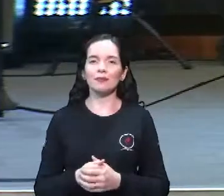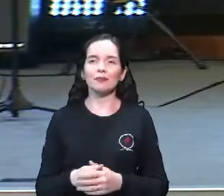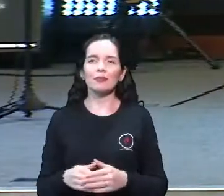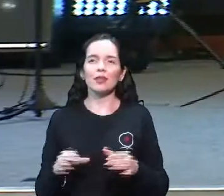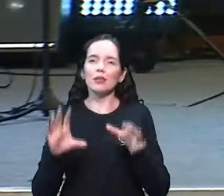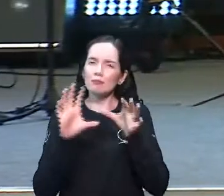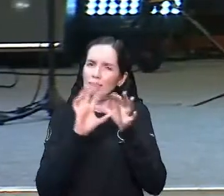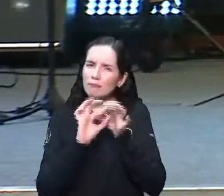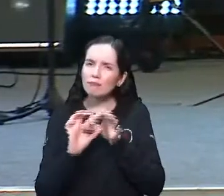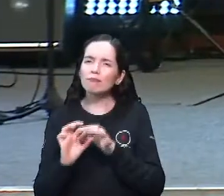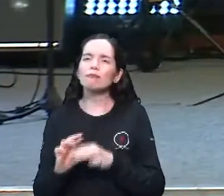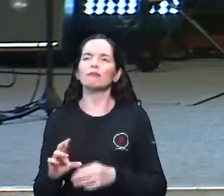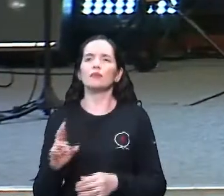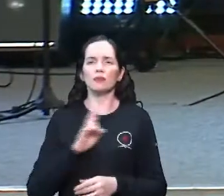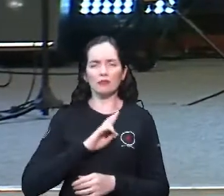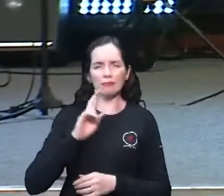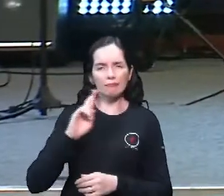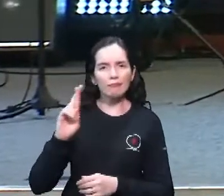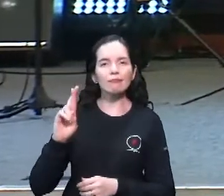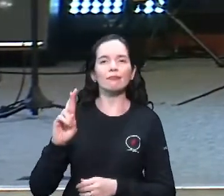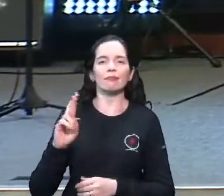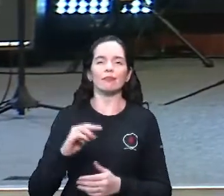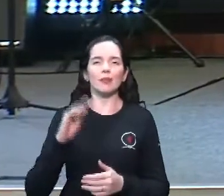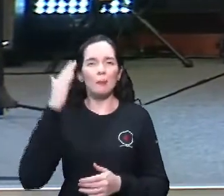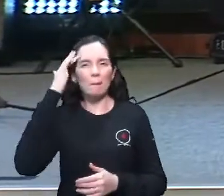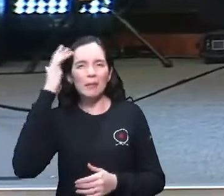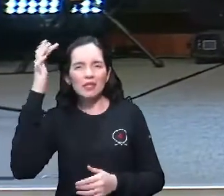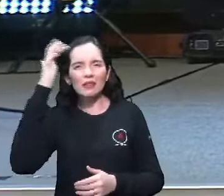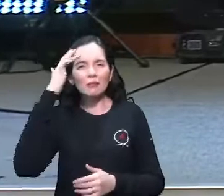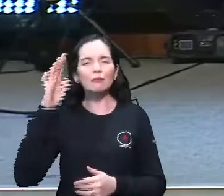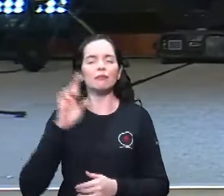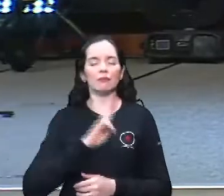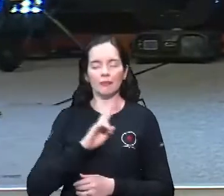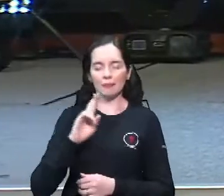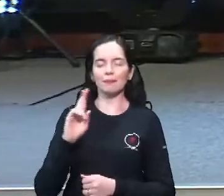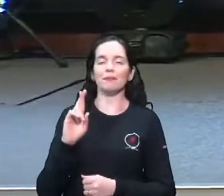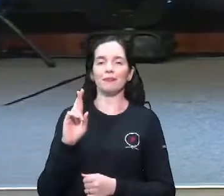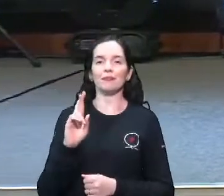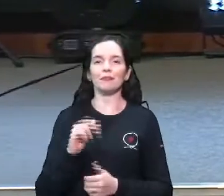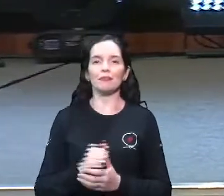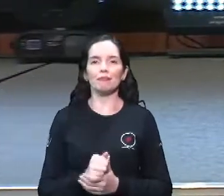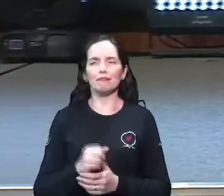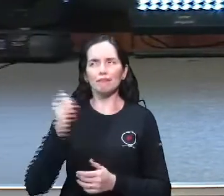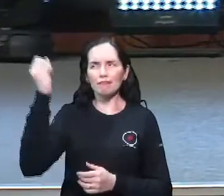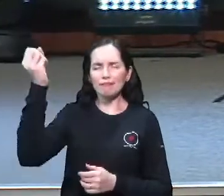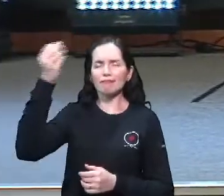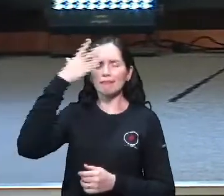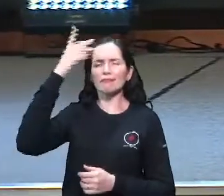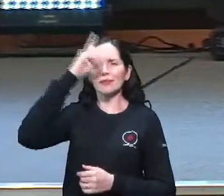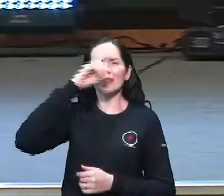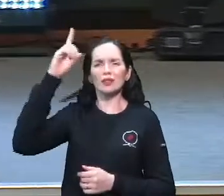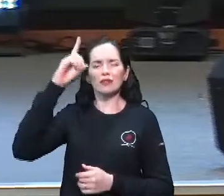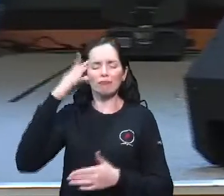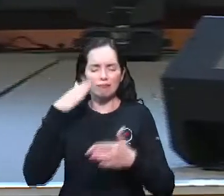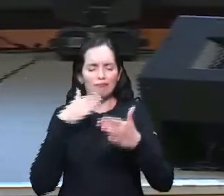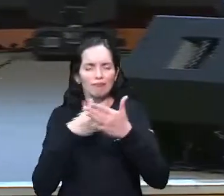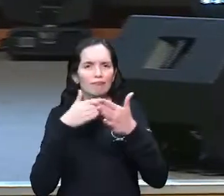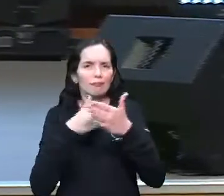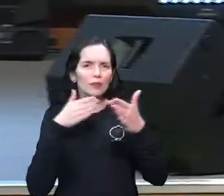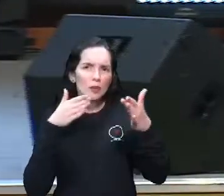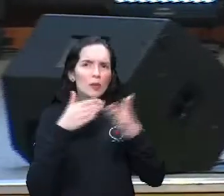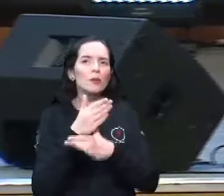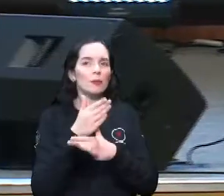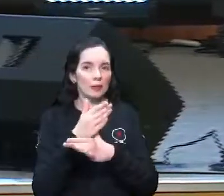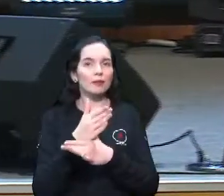contexto religioso, né, pensamento religioso, pela graça de Deus, eu fui rompendo com algumas coisas. Para você